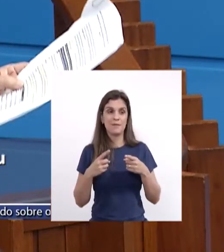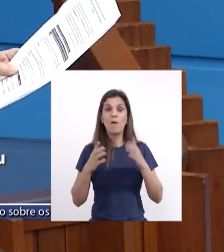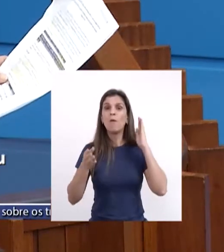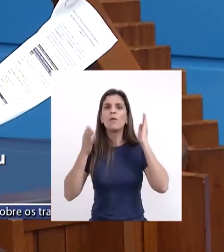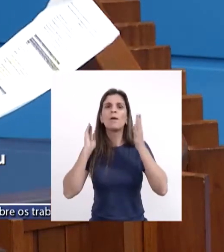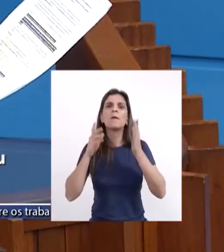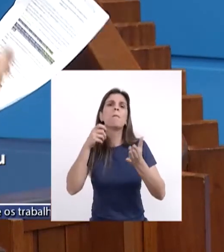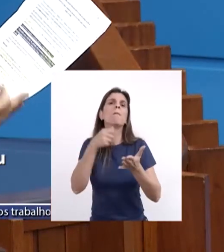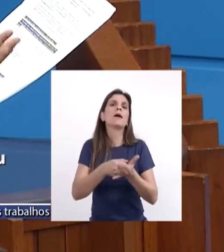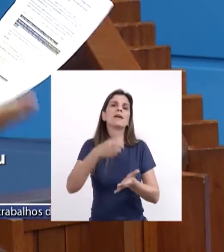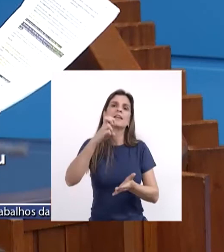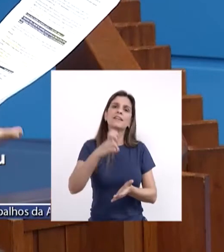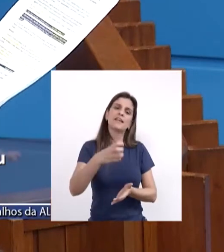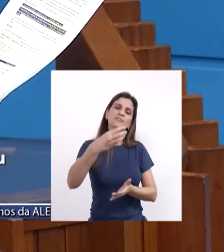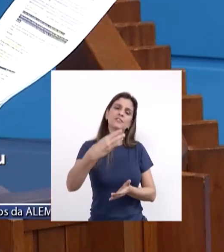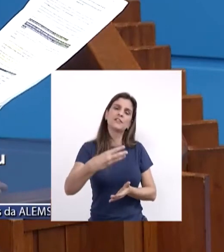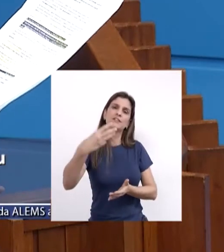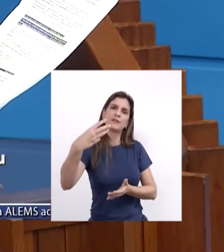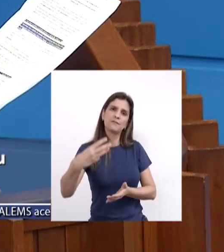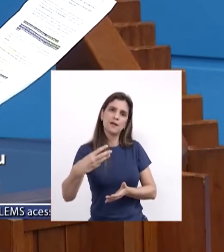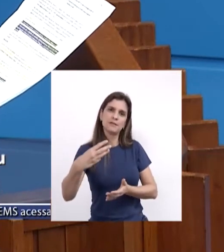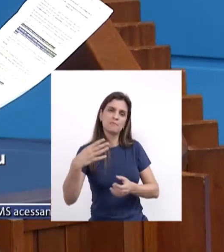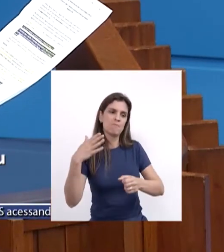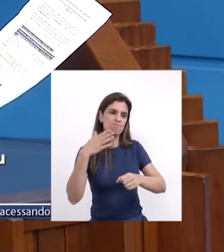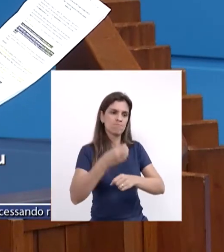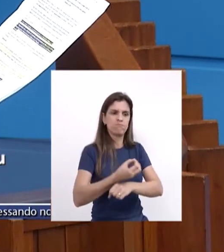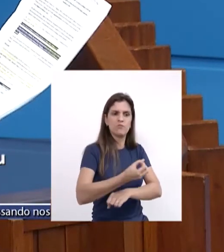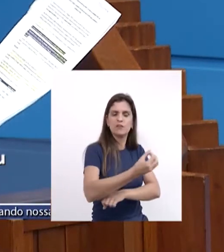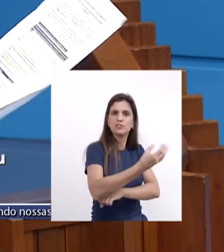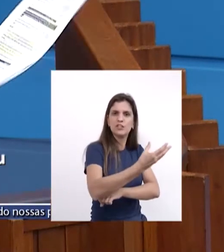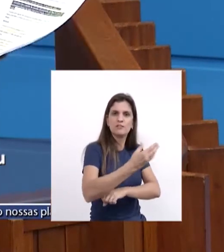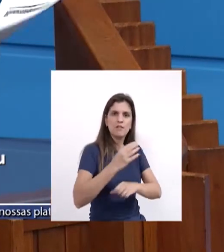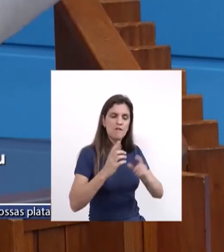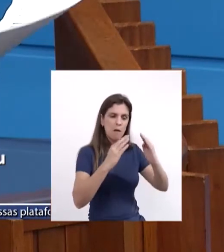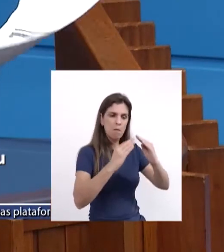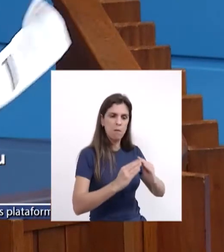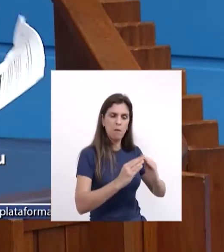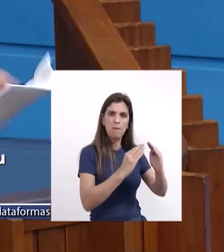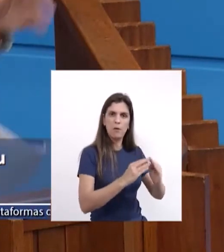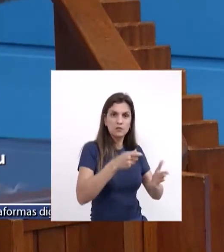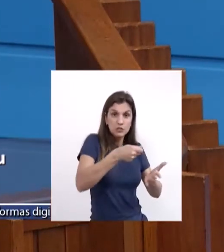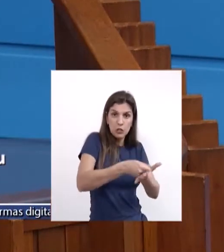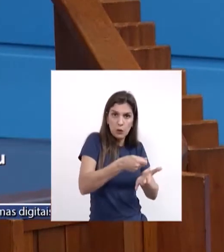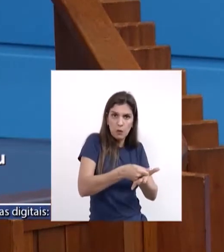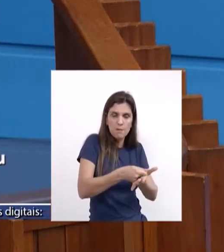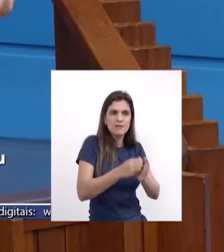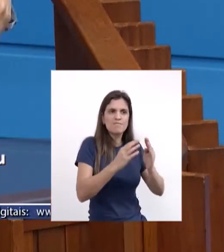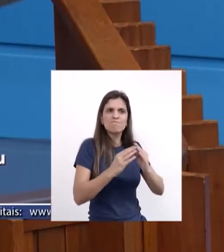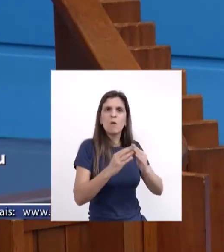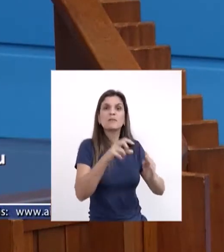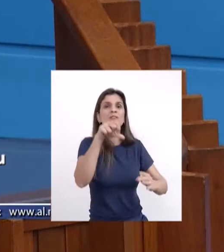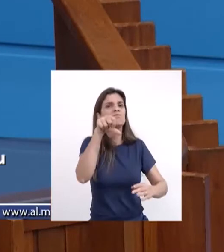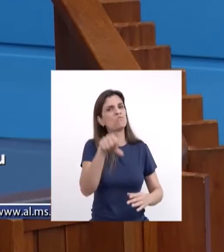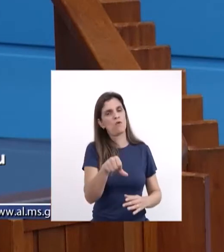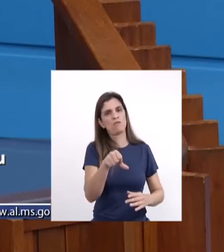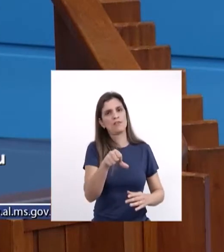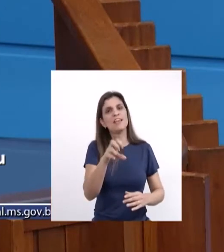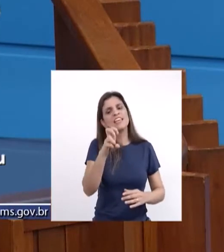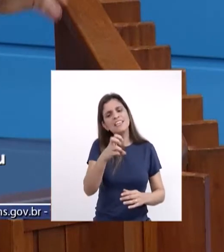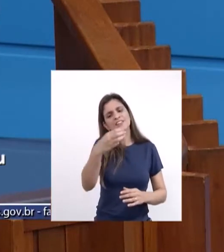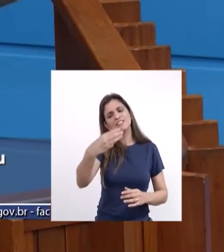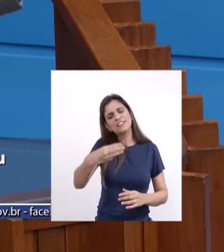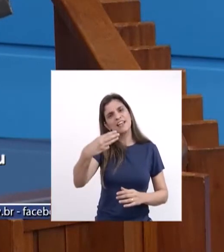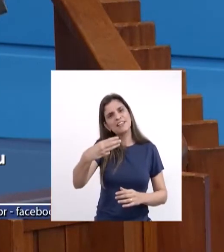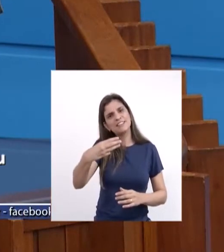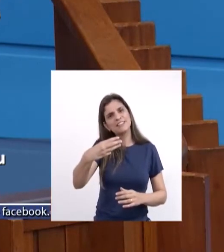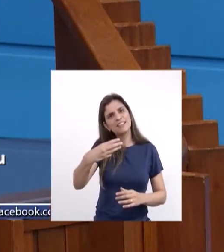pelas 9 praças de pedágio do Mato Grosso do Sul. Então, nós temos também, quando a CCR alega que diminuiu